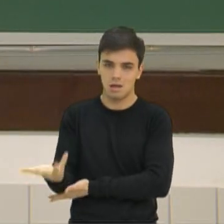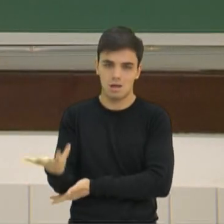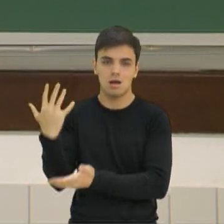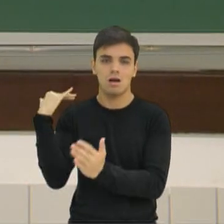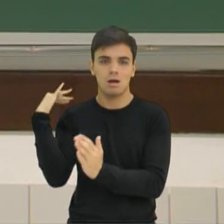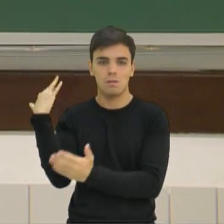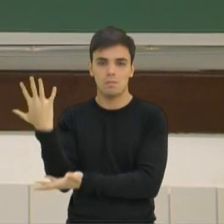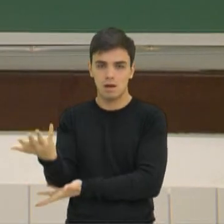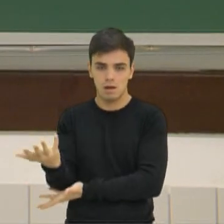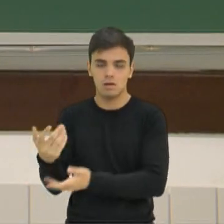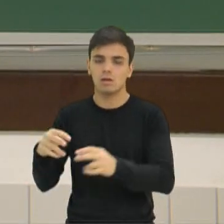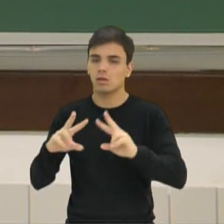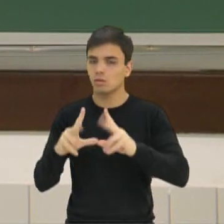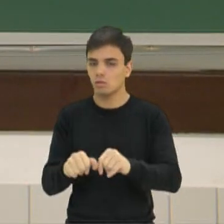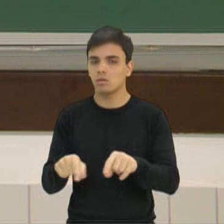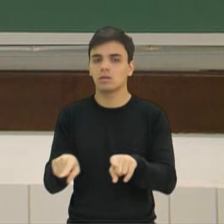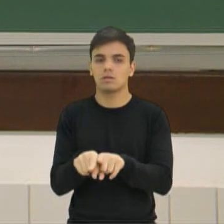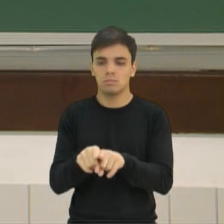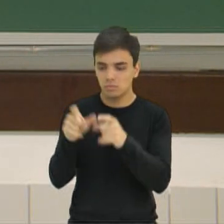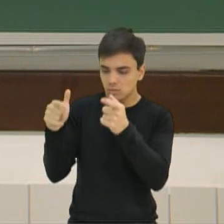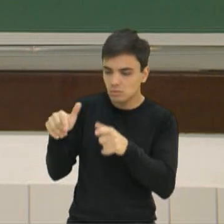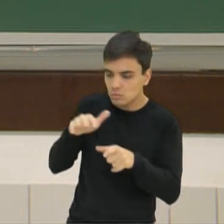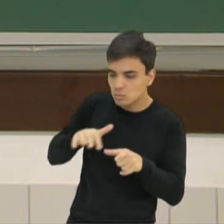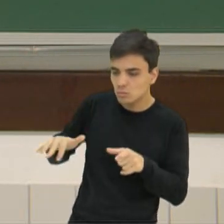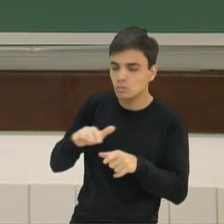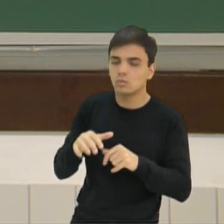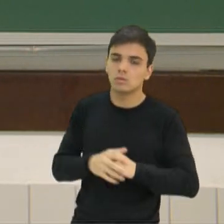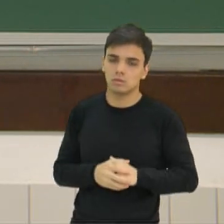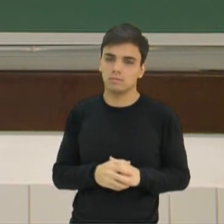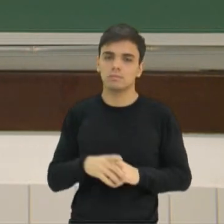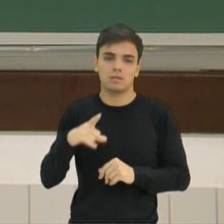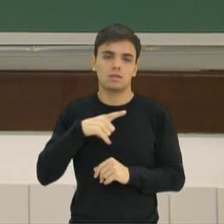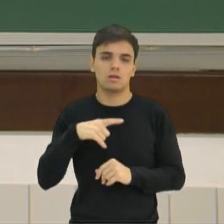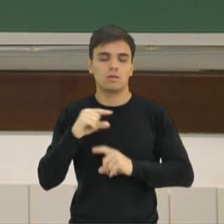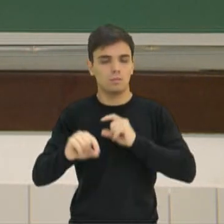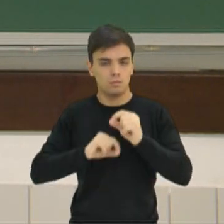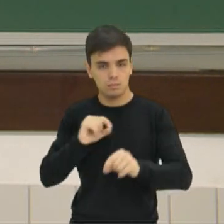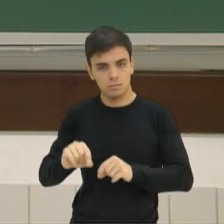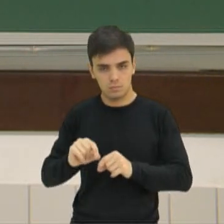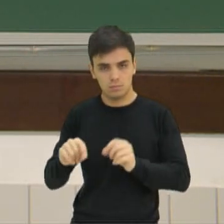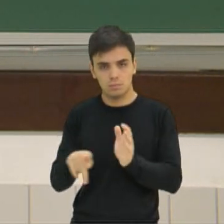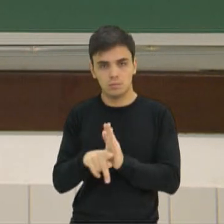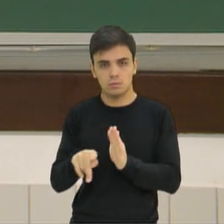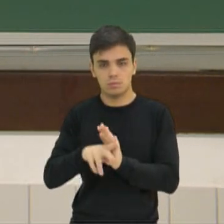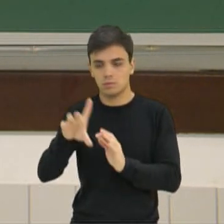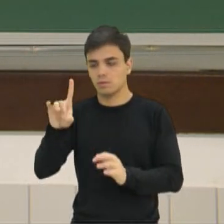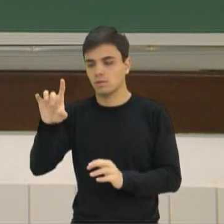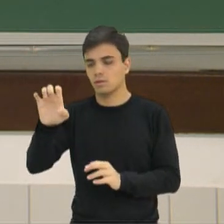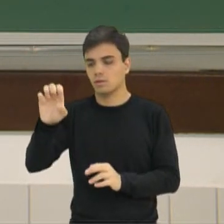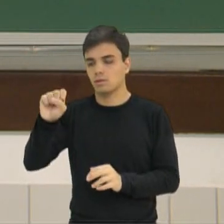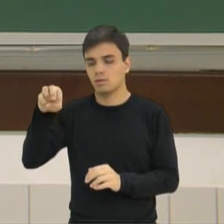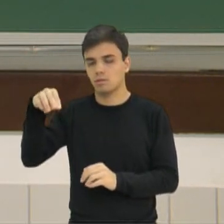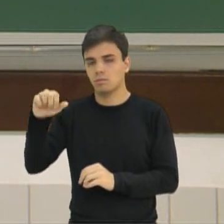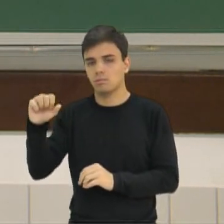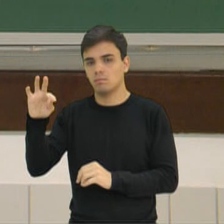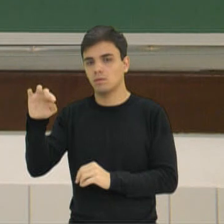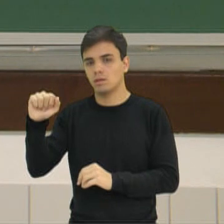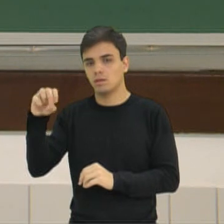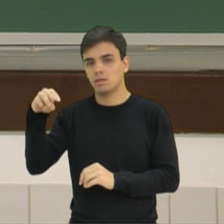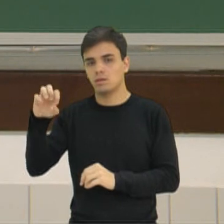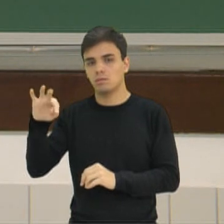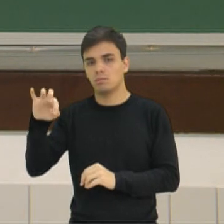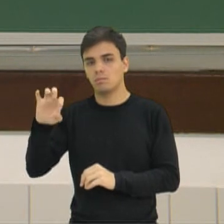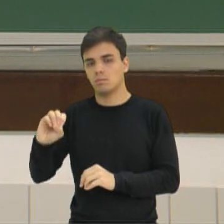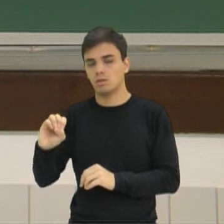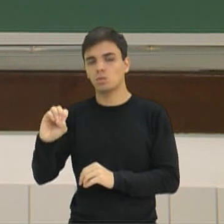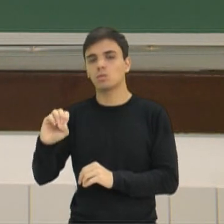uma floresta, se eu derrubei árvores daquela área, eu vou ter ali o que eu chamo de desmatamento, retirar a mata, né? É um